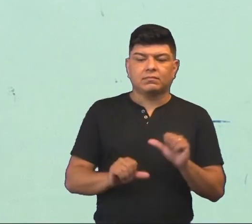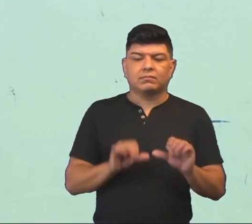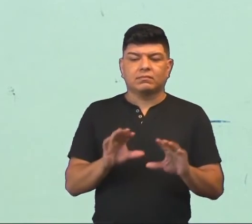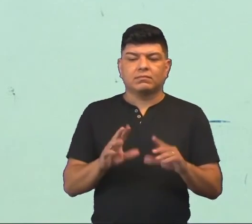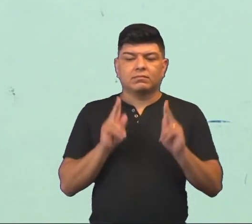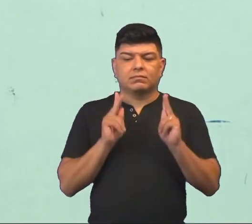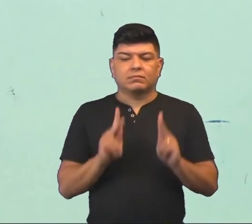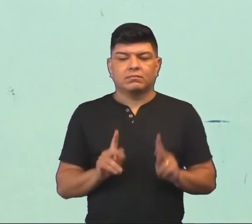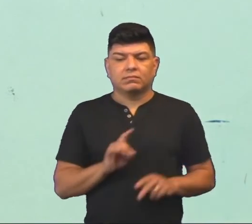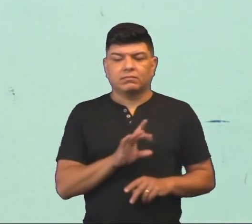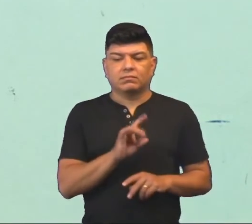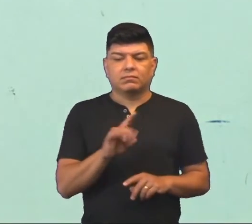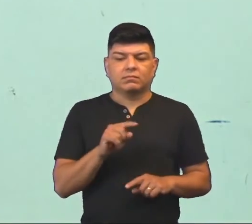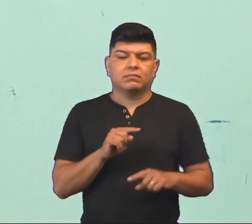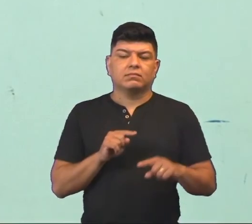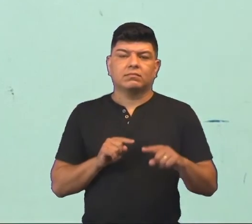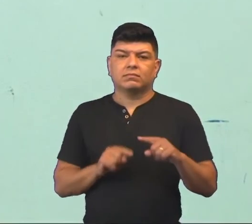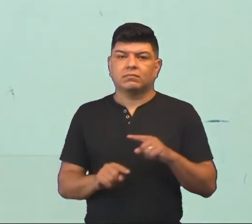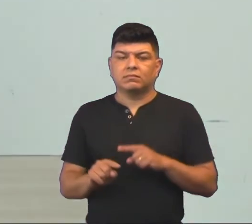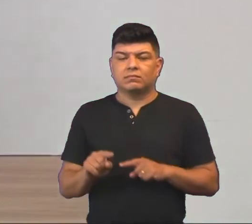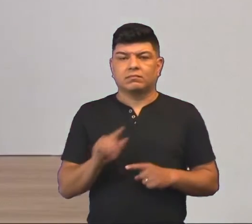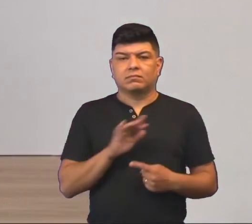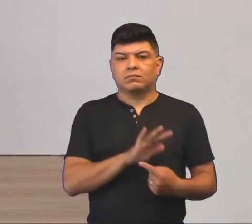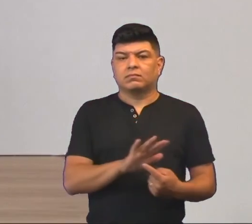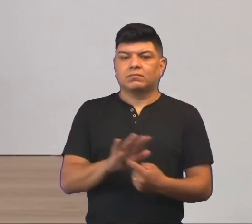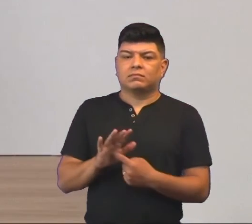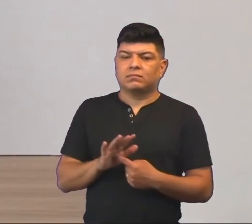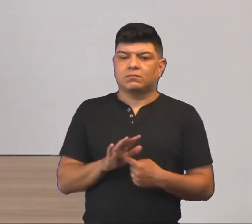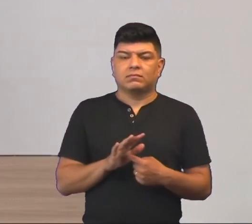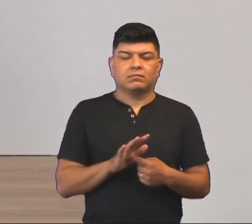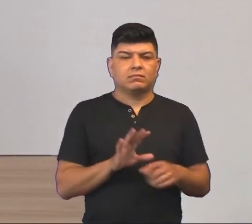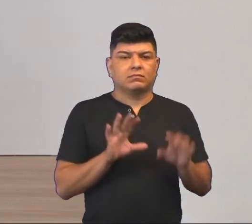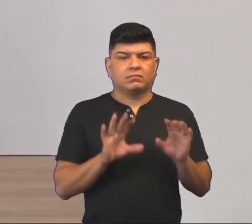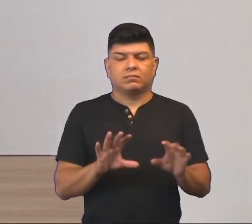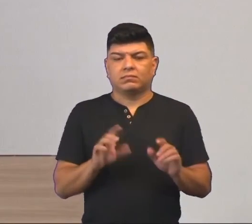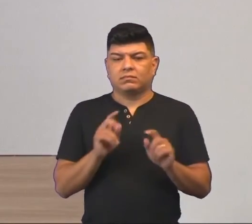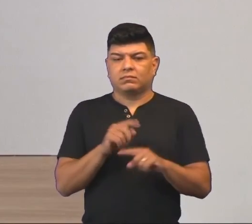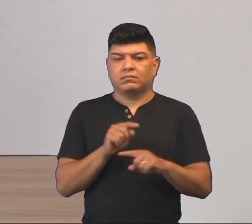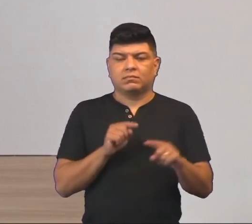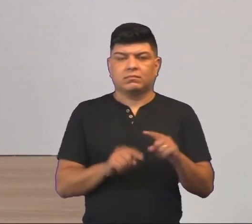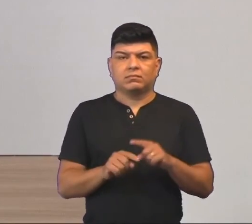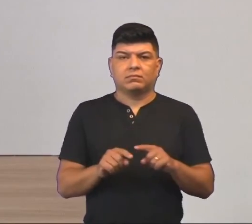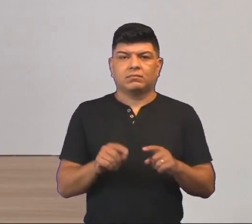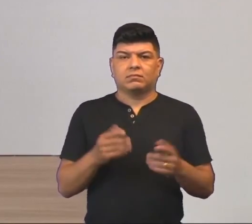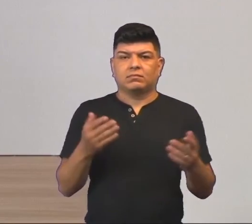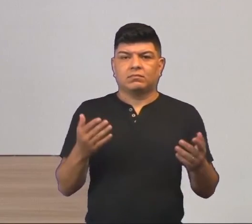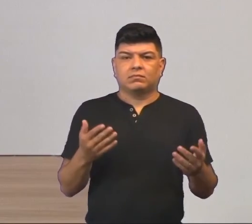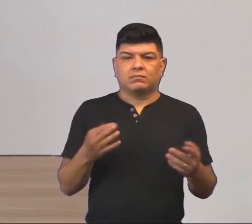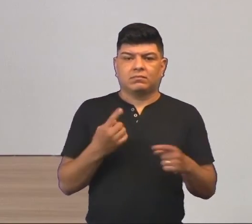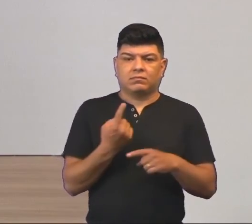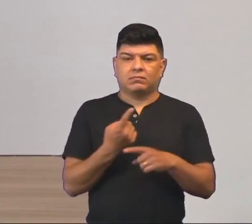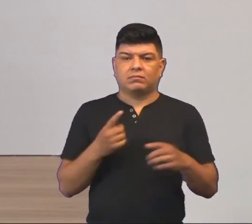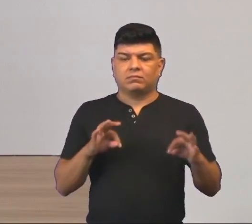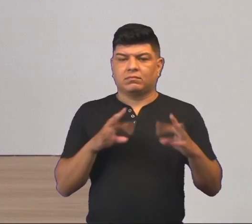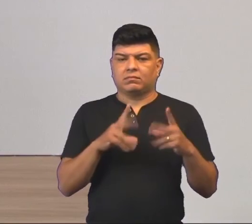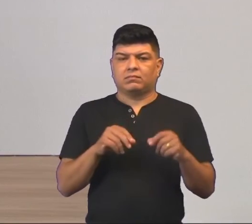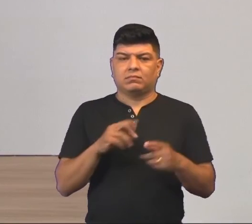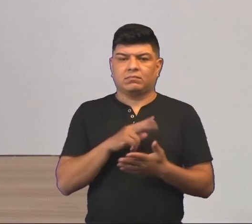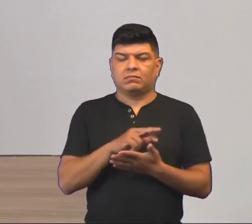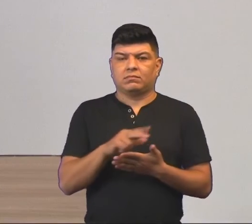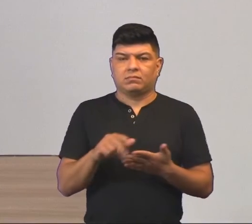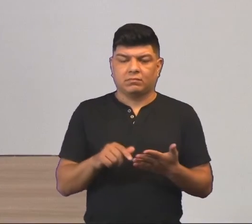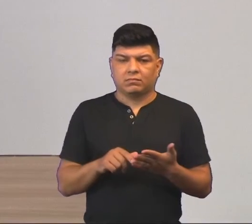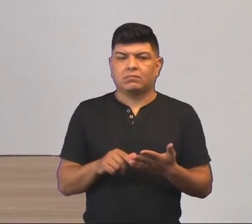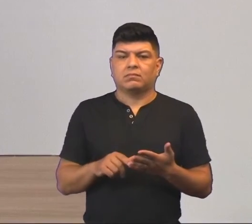com a posição da sua divisão para representar essa parte em que ela foi dividida. Então, o meu inteiro pode ser dividido em várias